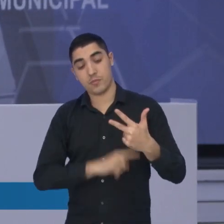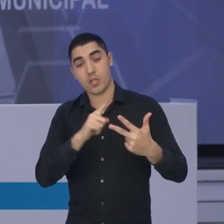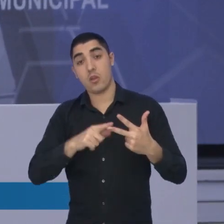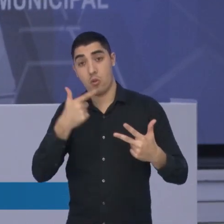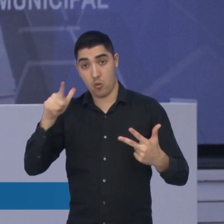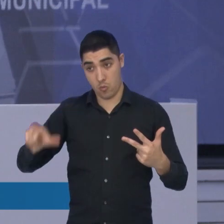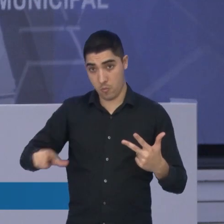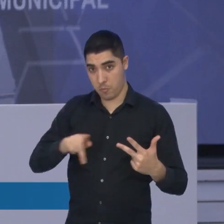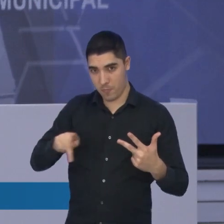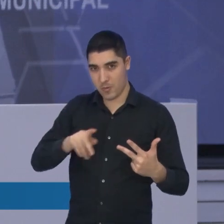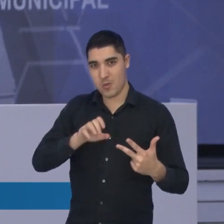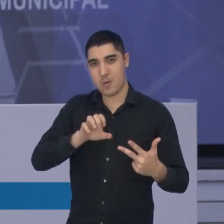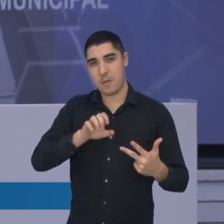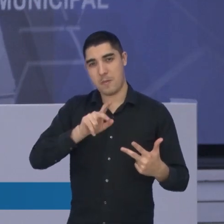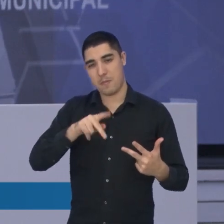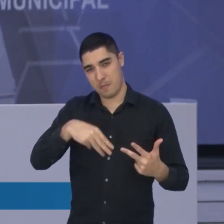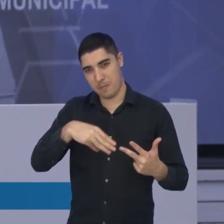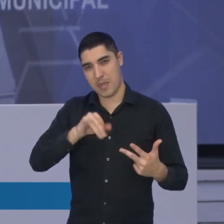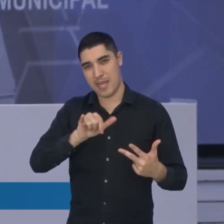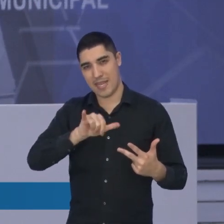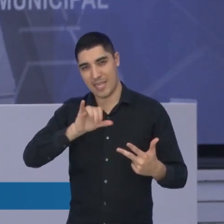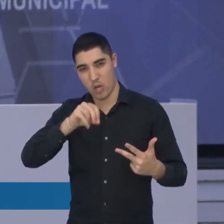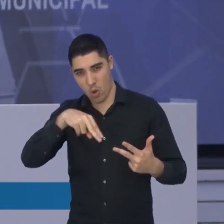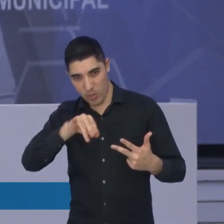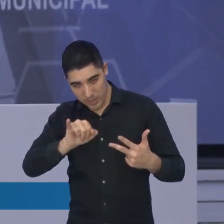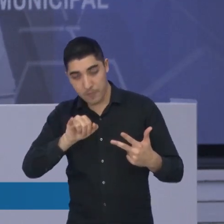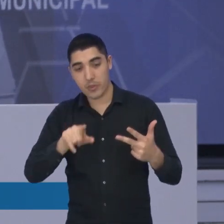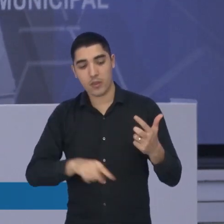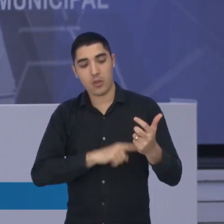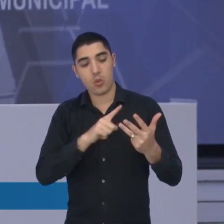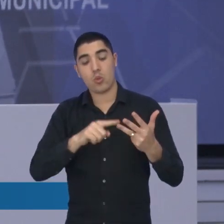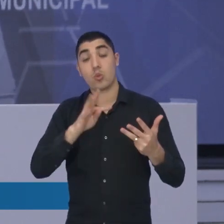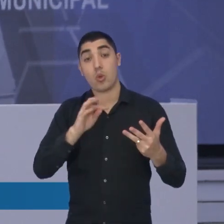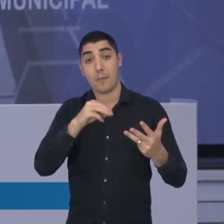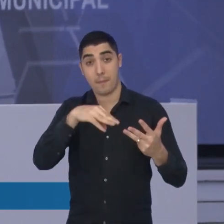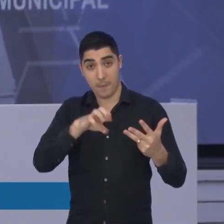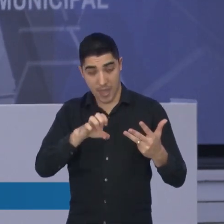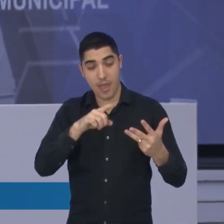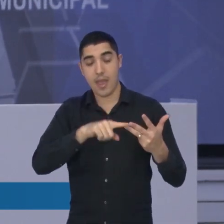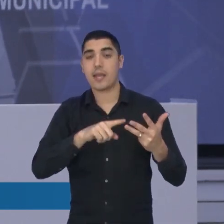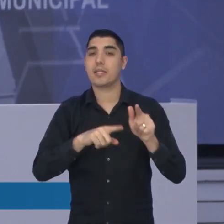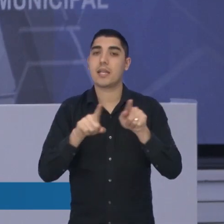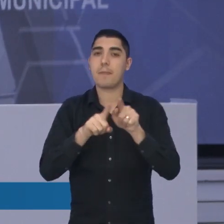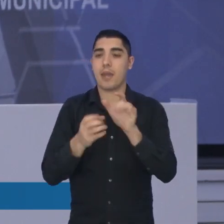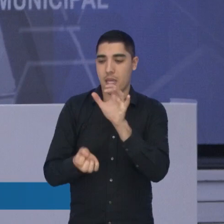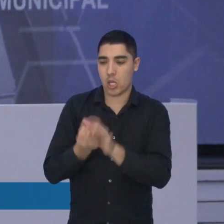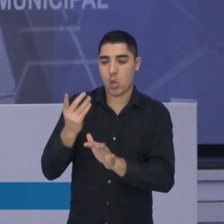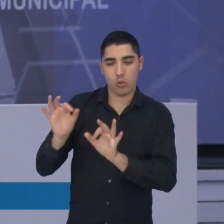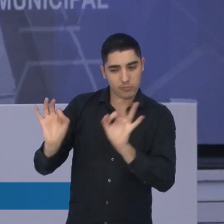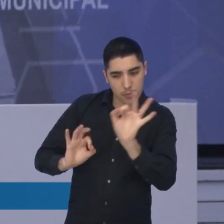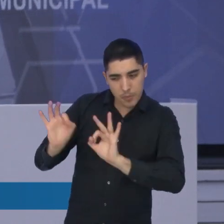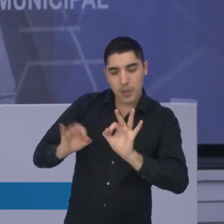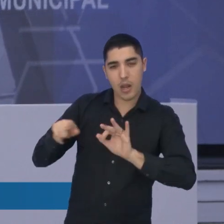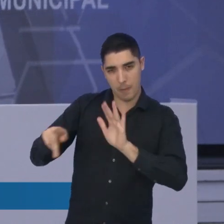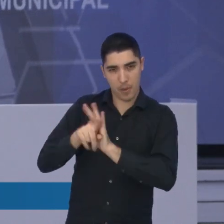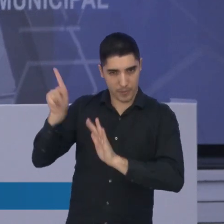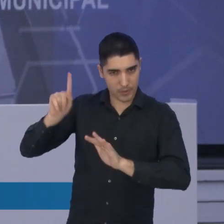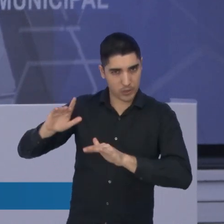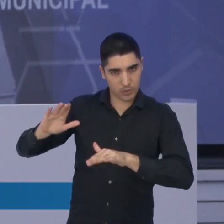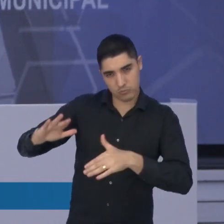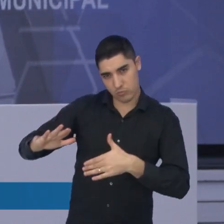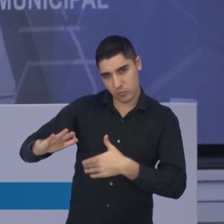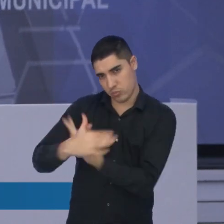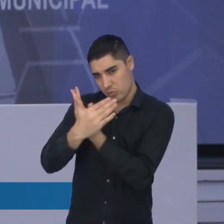Milione, agora cidadão joseense, e o Toné, servidor do INPE que atuou no desenvolvimento da urna, fizeram cada um, com um